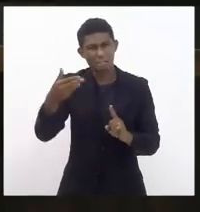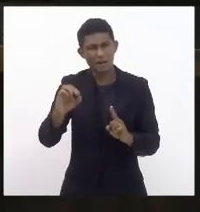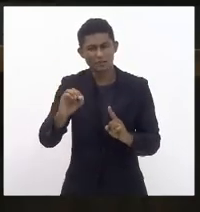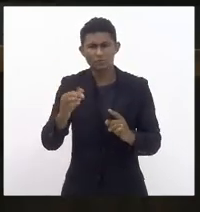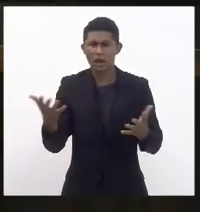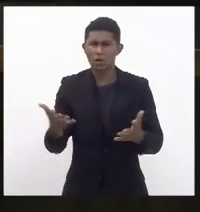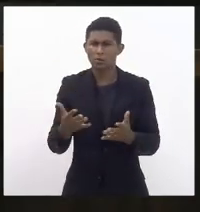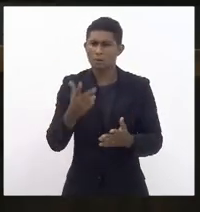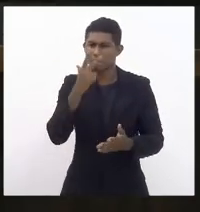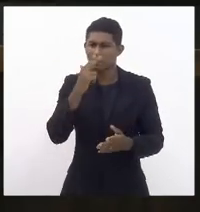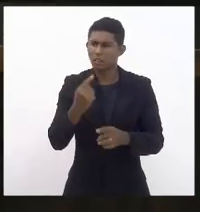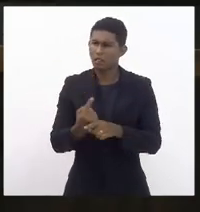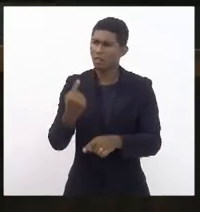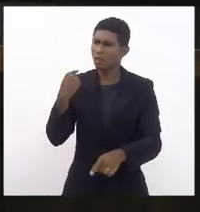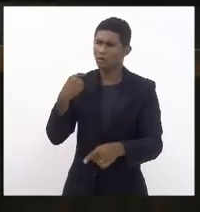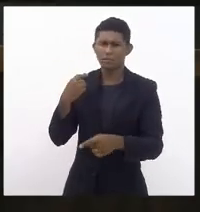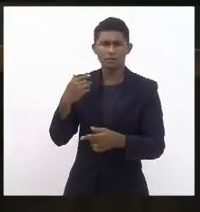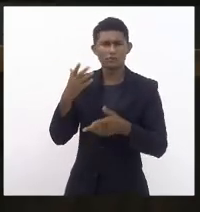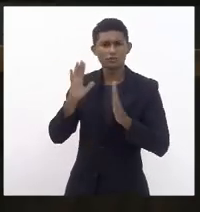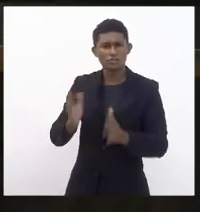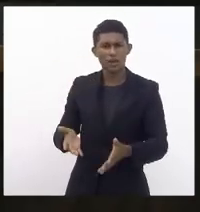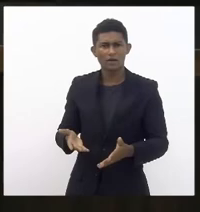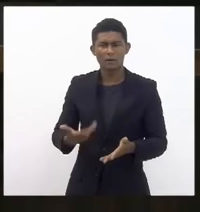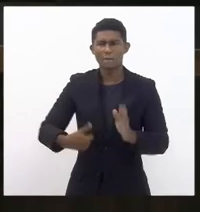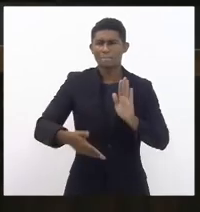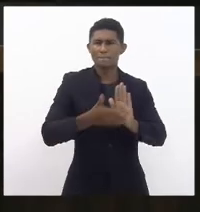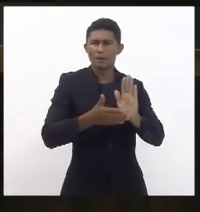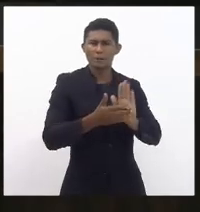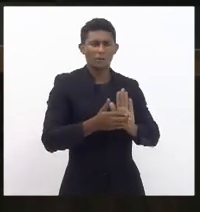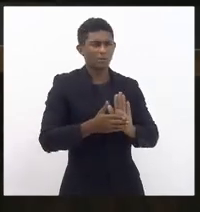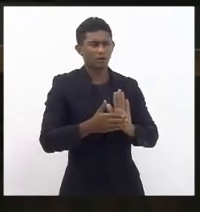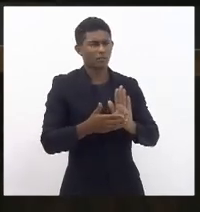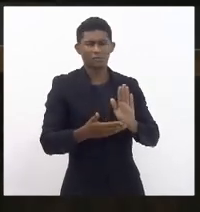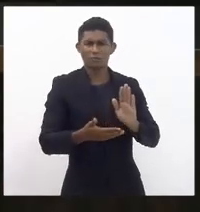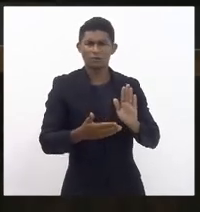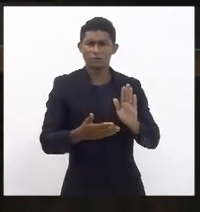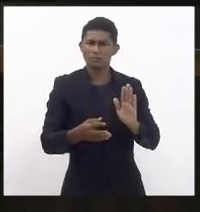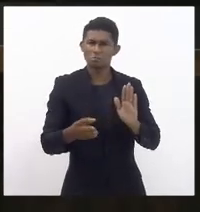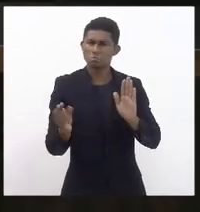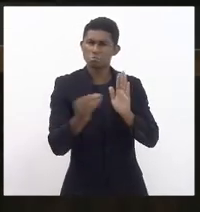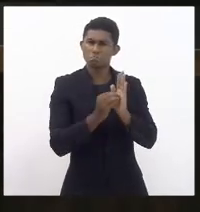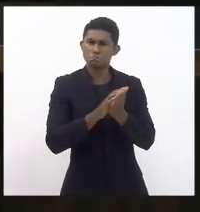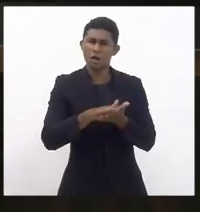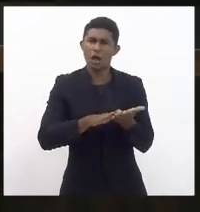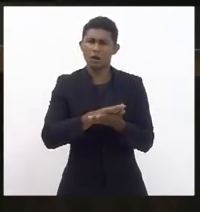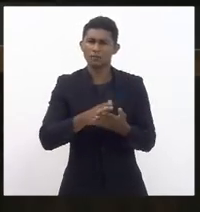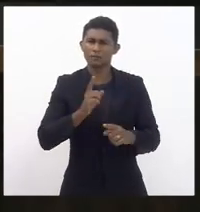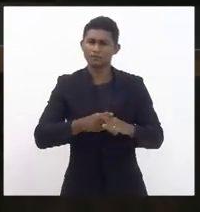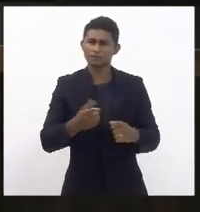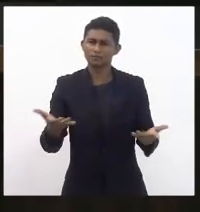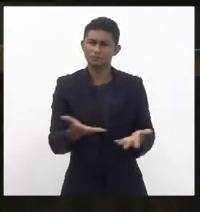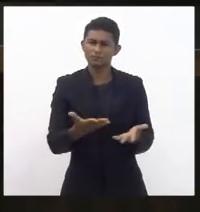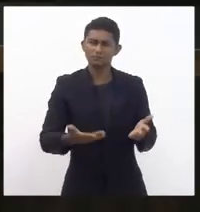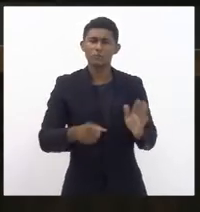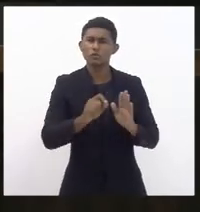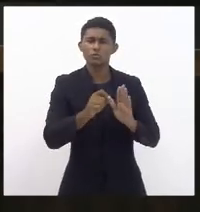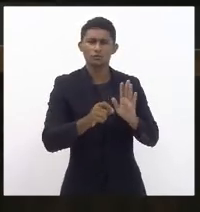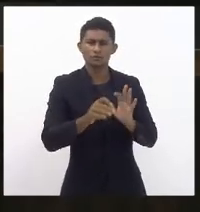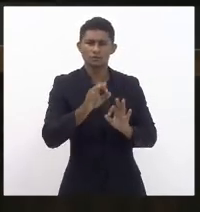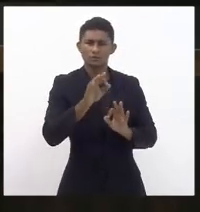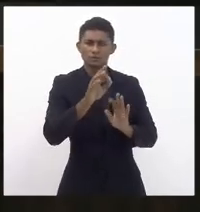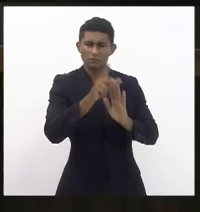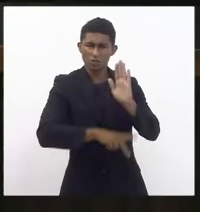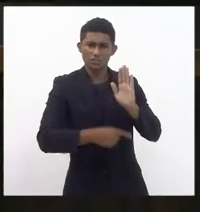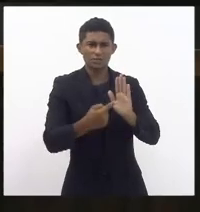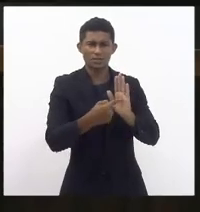embora e agora também não se coloca em Pauta porque agora vem um projeto né de um aumento através